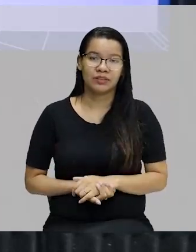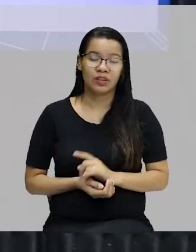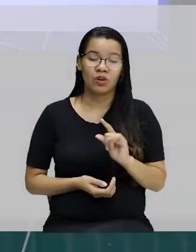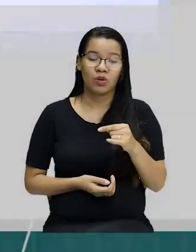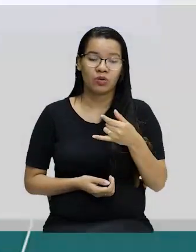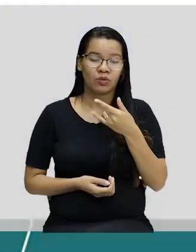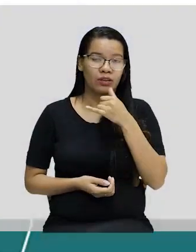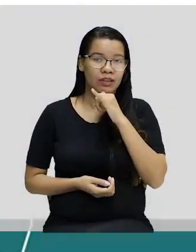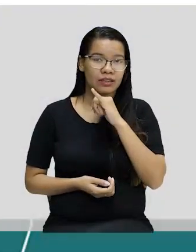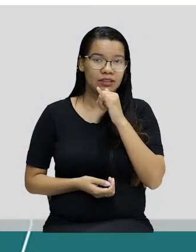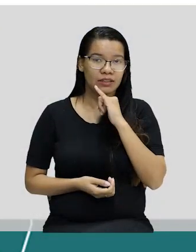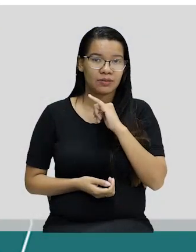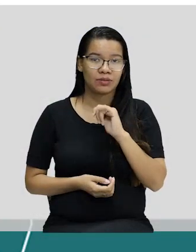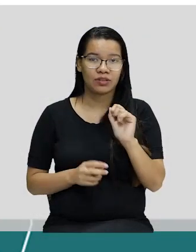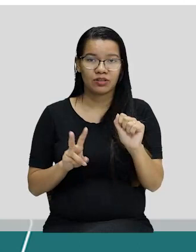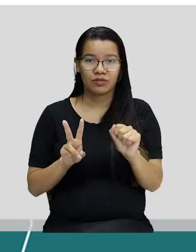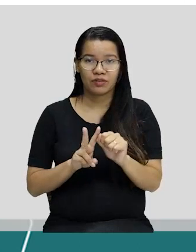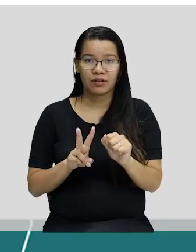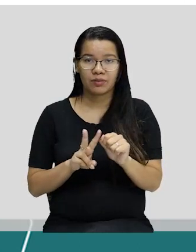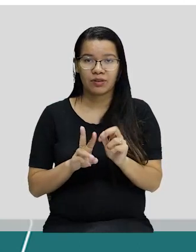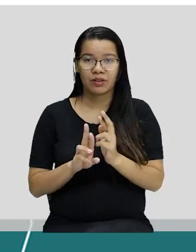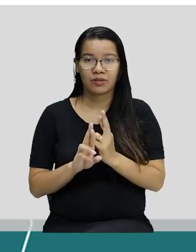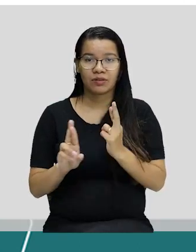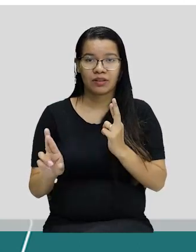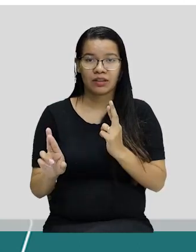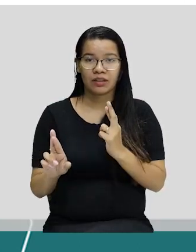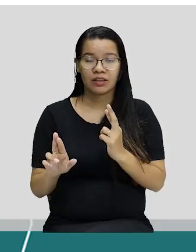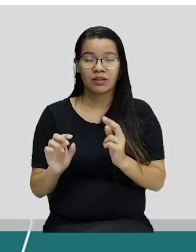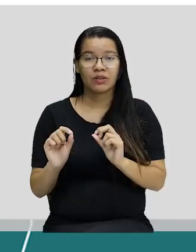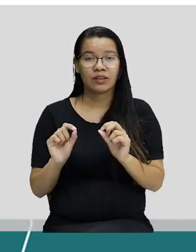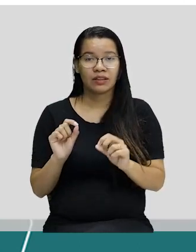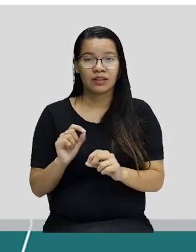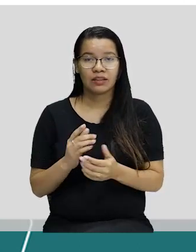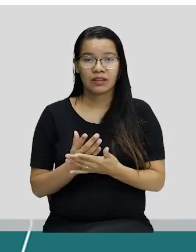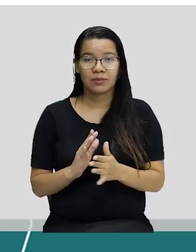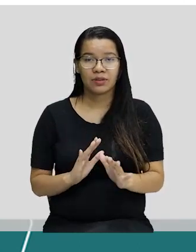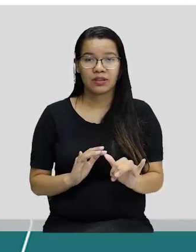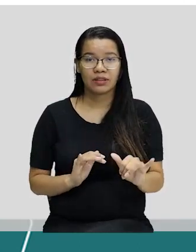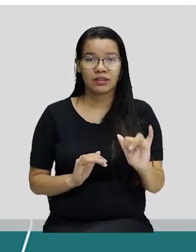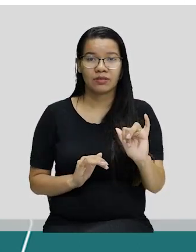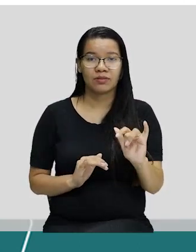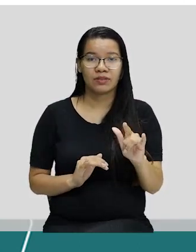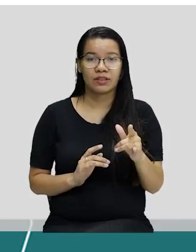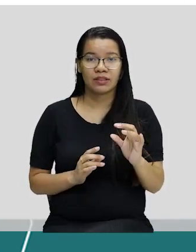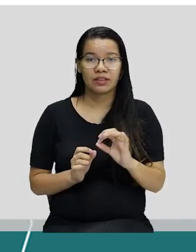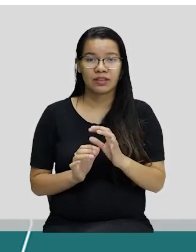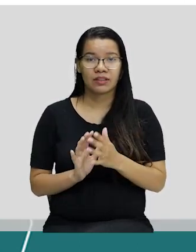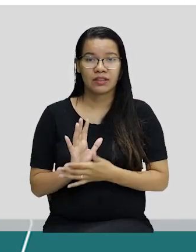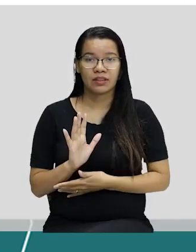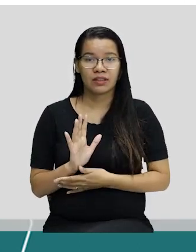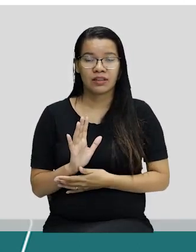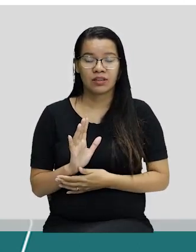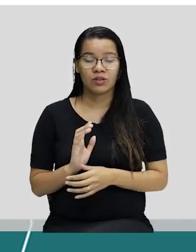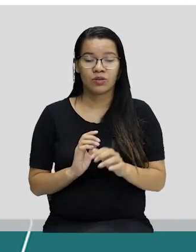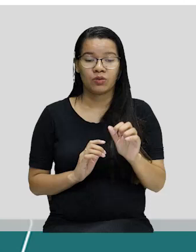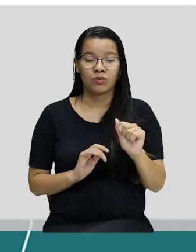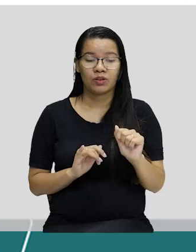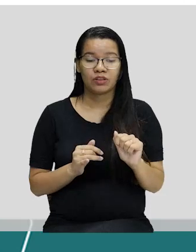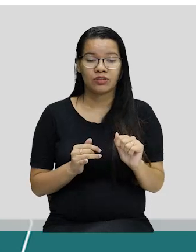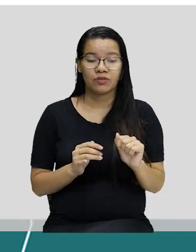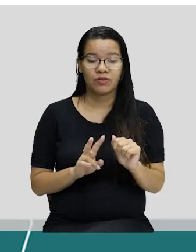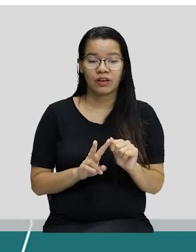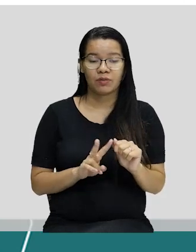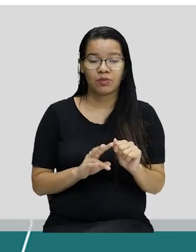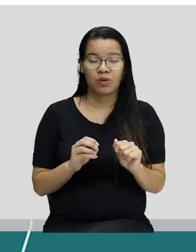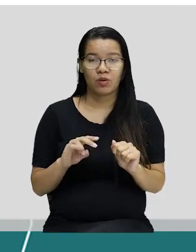Outro exemplo de advérbio regular são os advérbios que terminam em y. Para você criar o advérbio, ou adjetivos